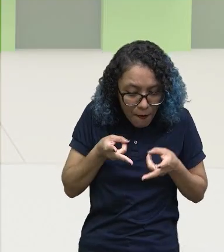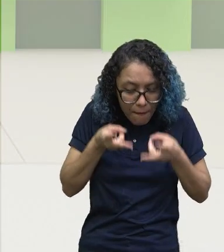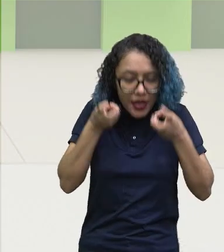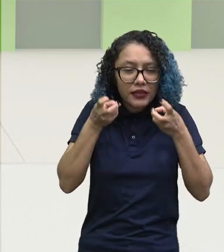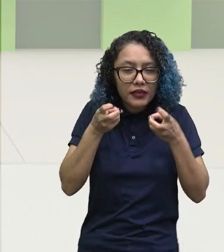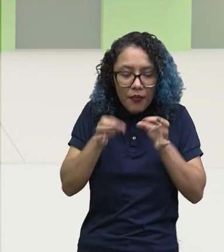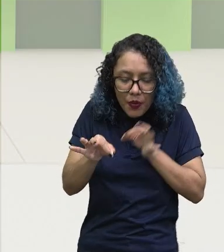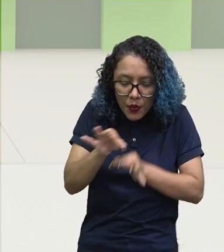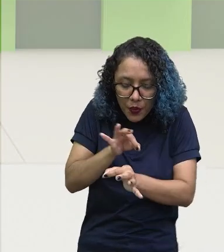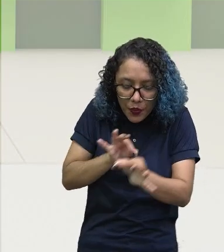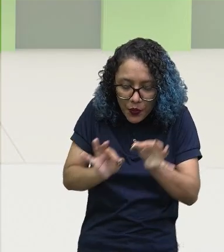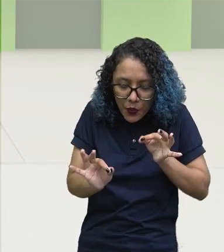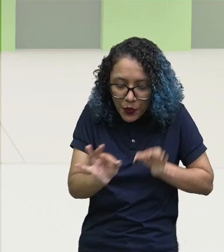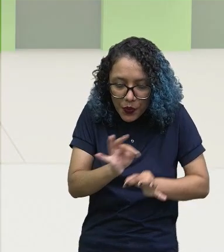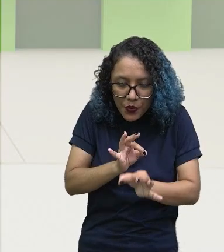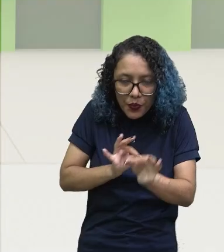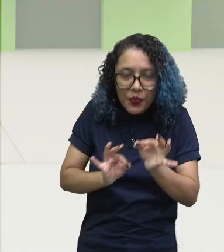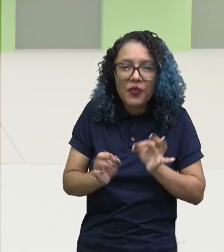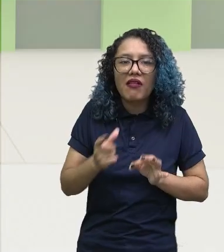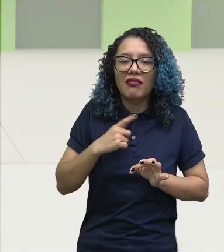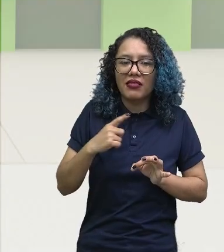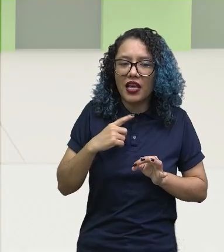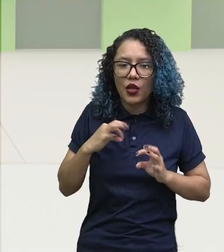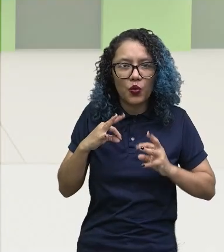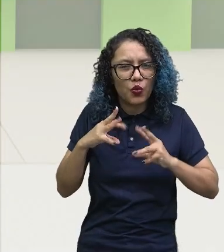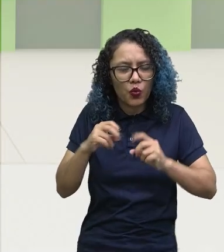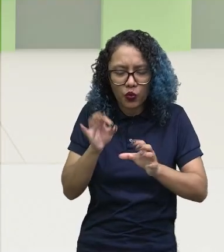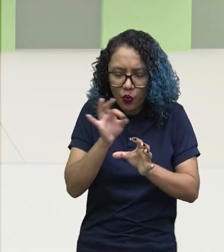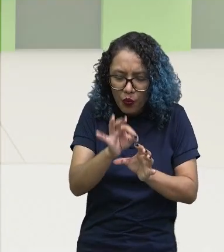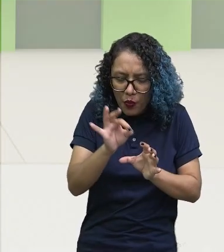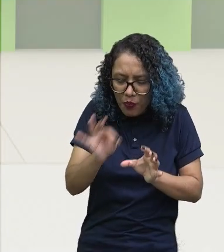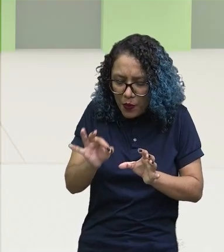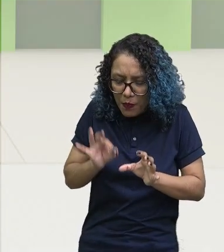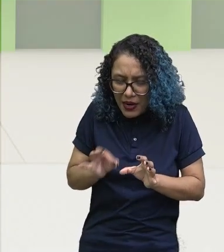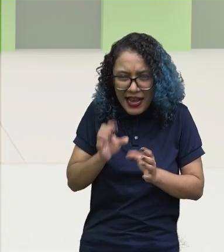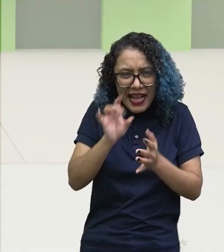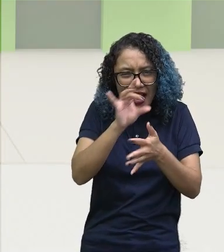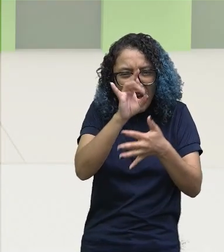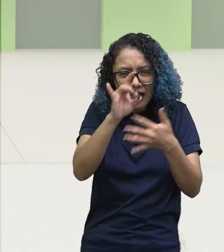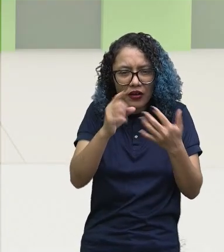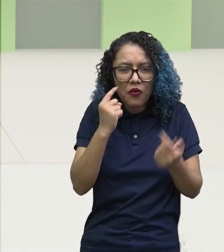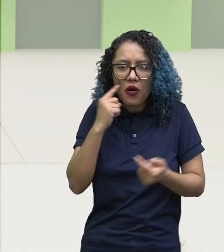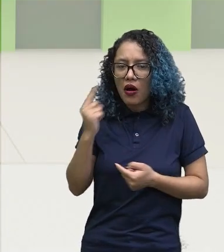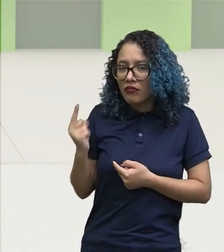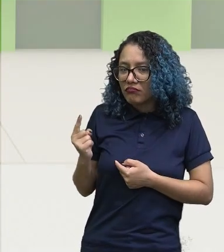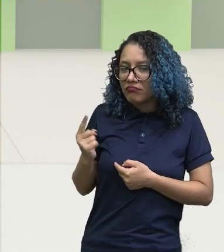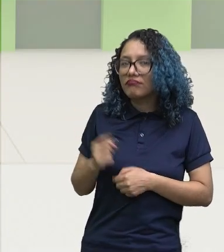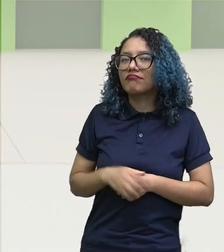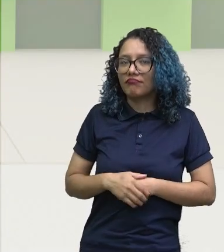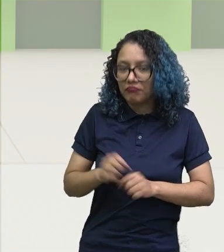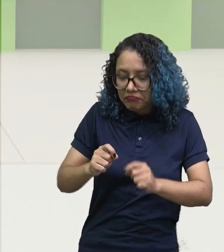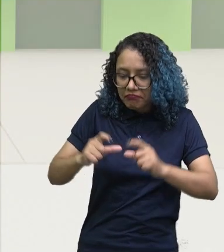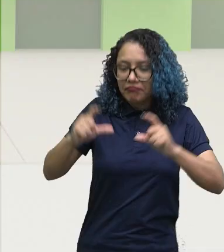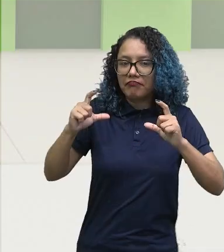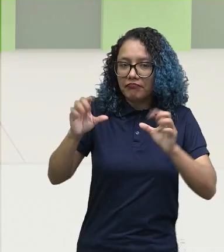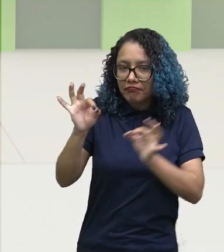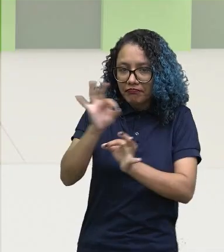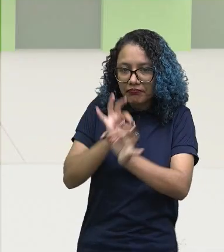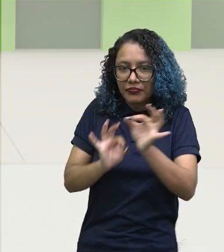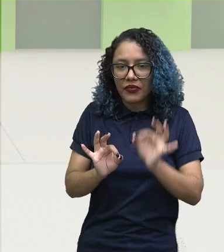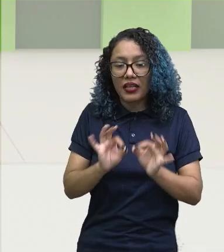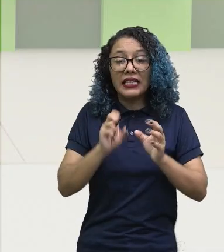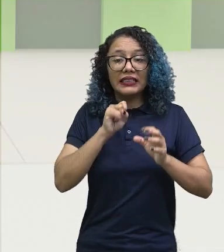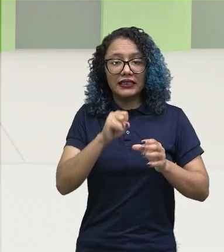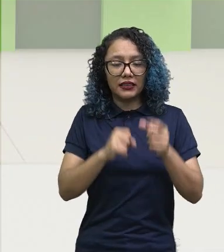ali todas essas células, os elementos figurados, as plaquetas, como você está visualizando no detalhe. Se a gente pegar esse tubo de